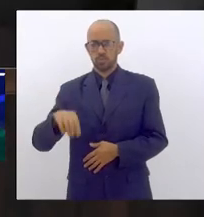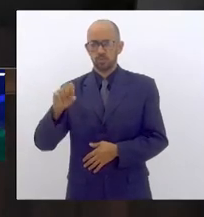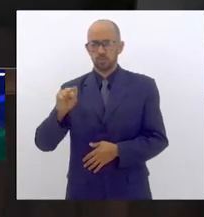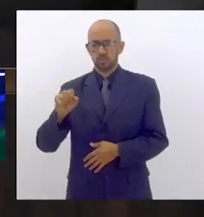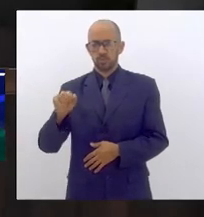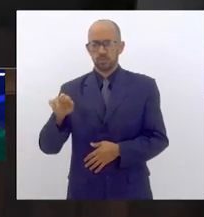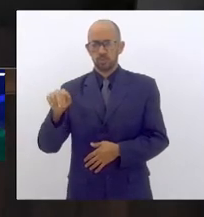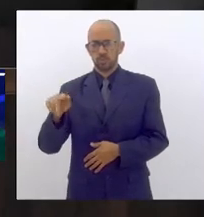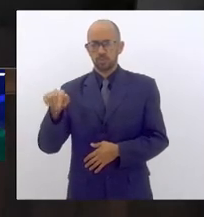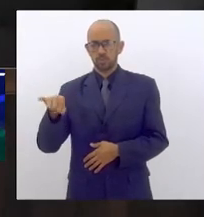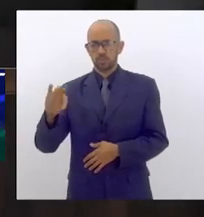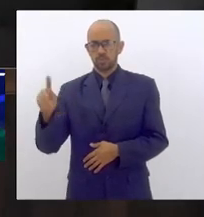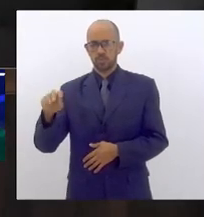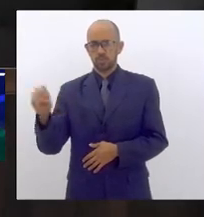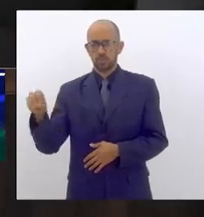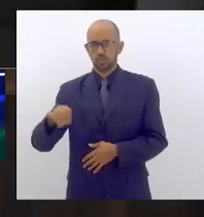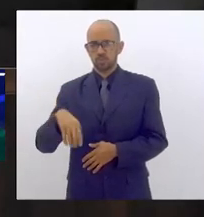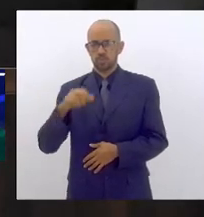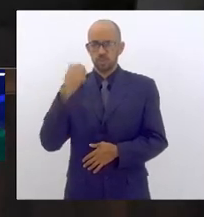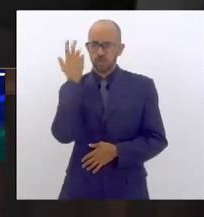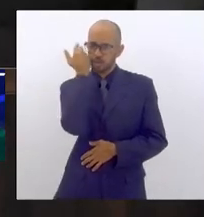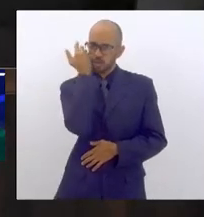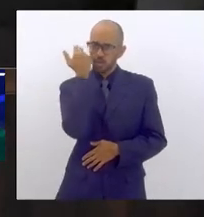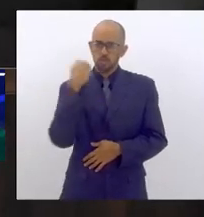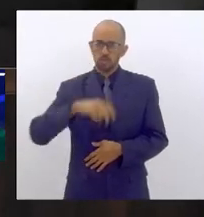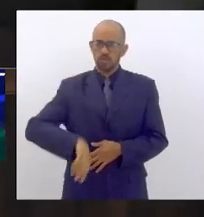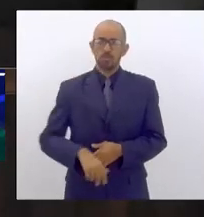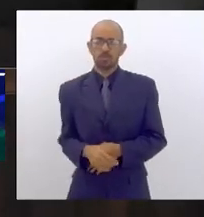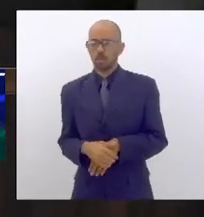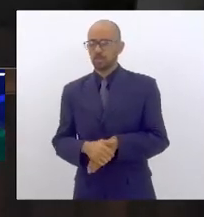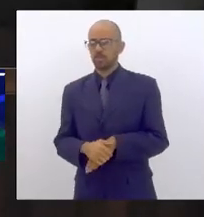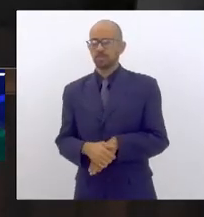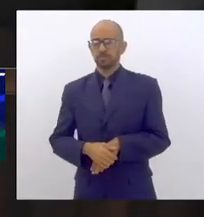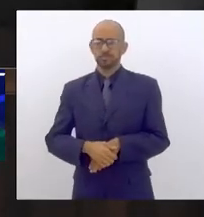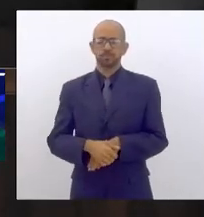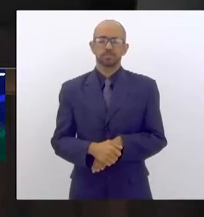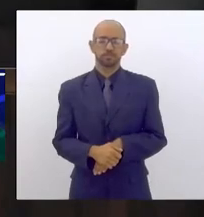deputado Eliomar Coelho, deputado